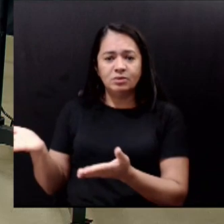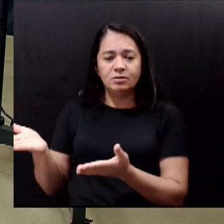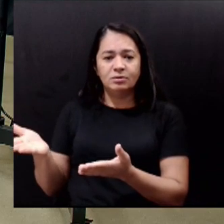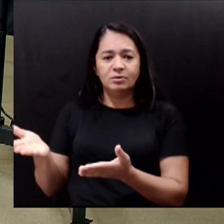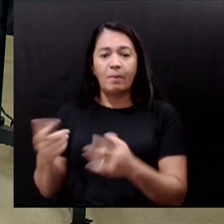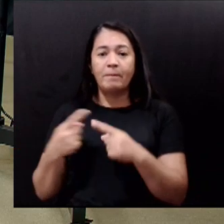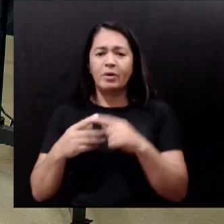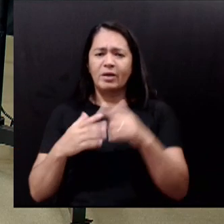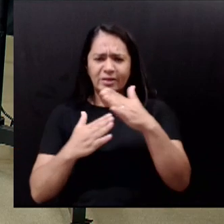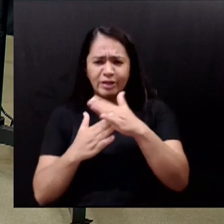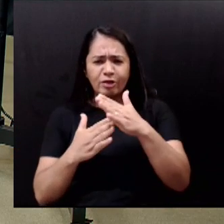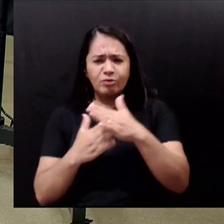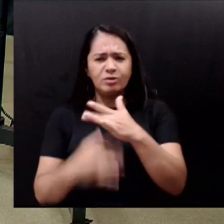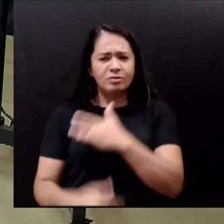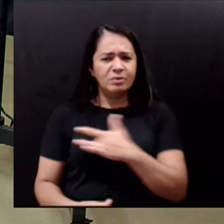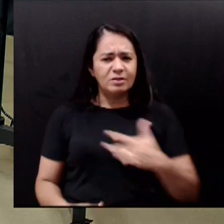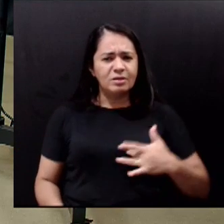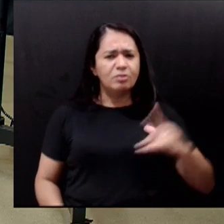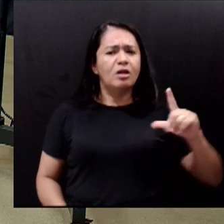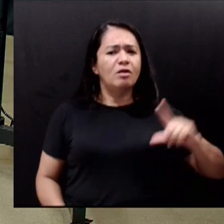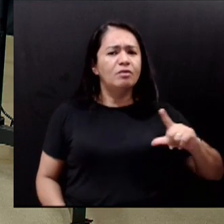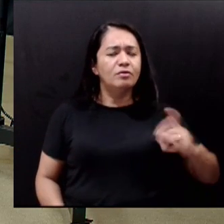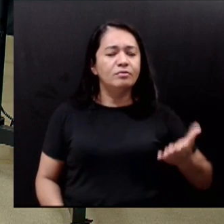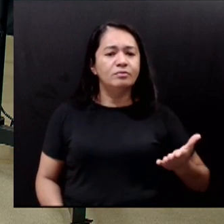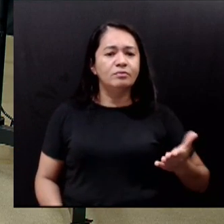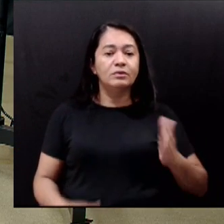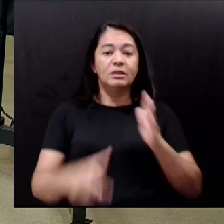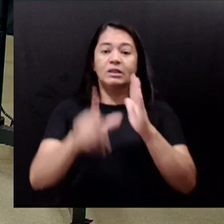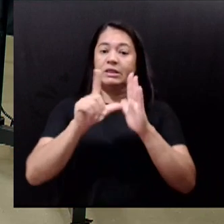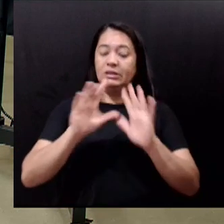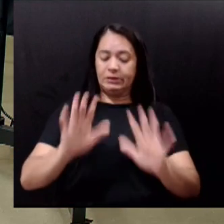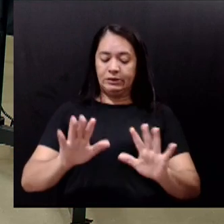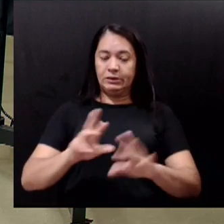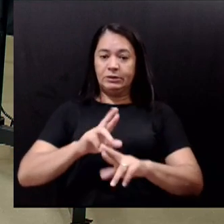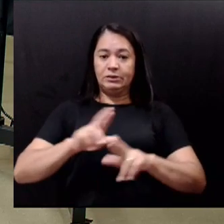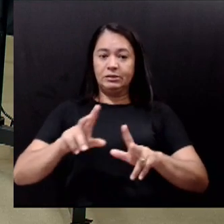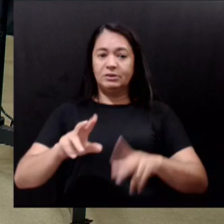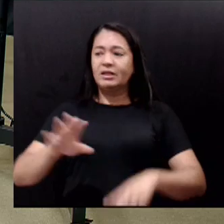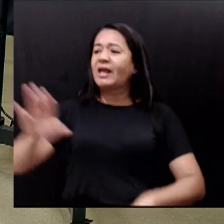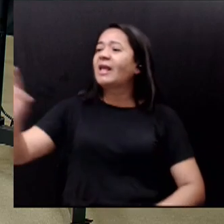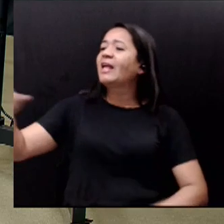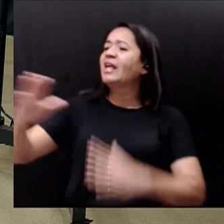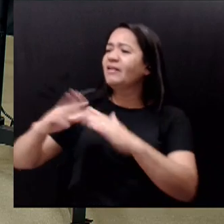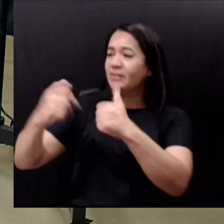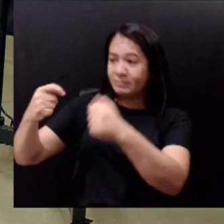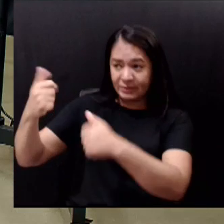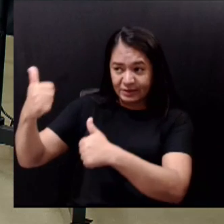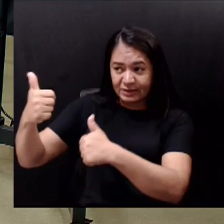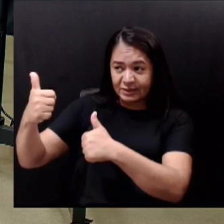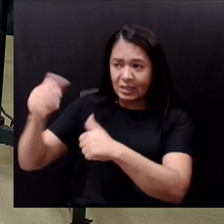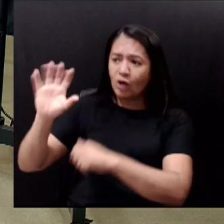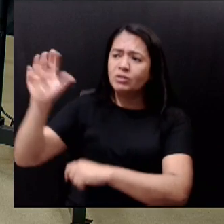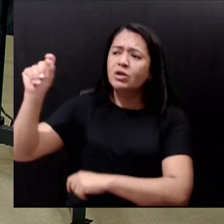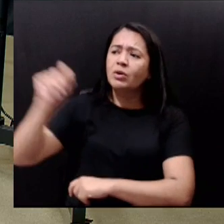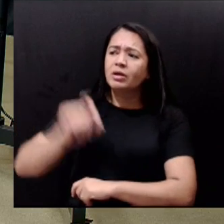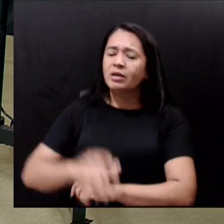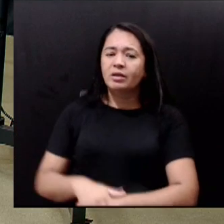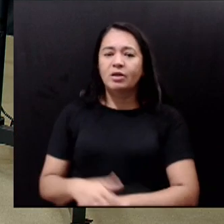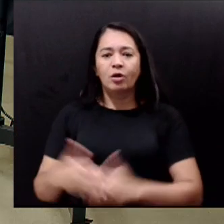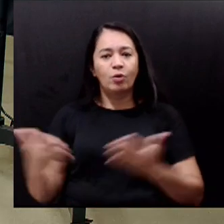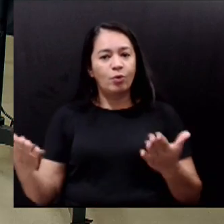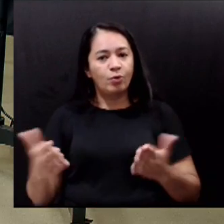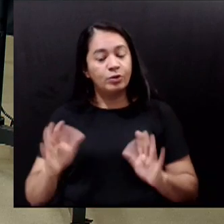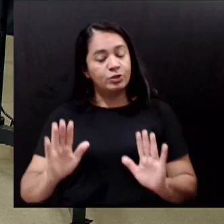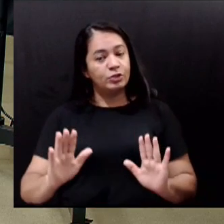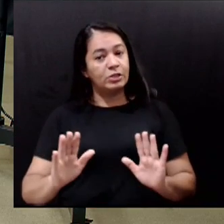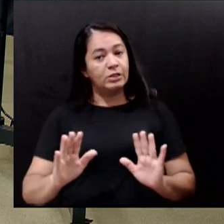nessa relação com o vizinho. Antes não era muito assim, né? Pessoal, vizinho, tá precisando de alguma coisa? O que aconteceu aí? Hoje já é mais delicada a